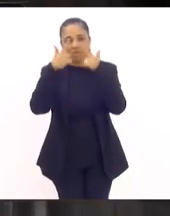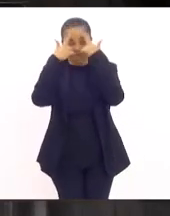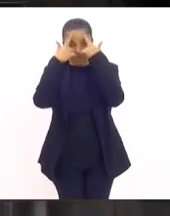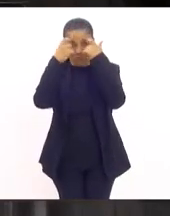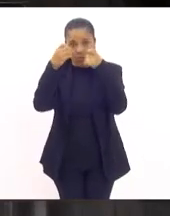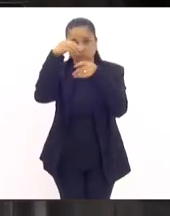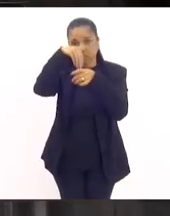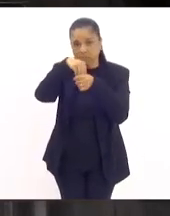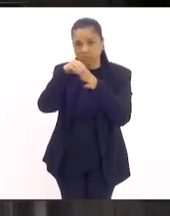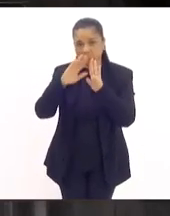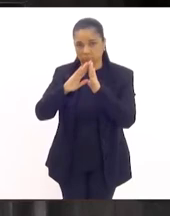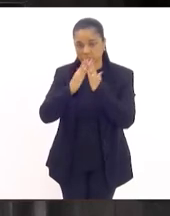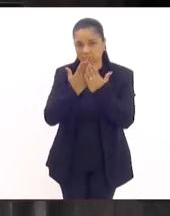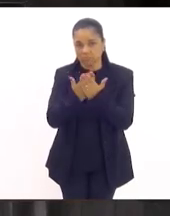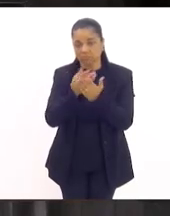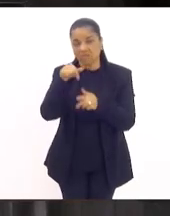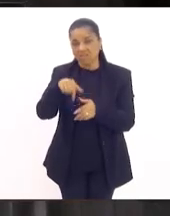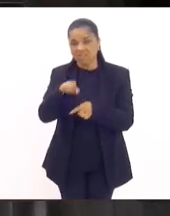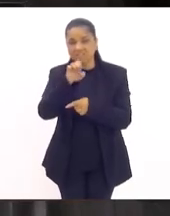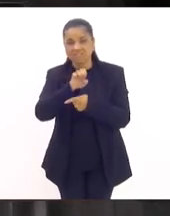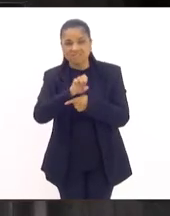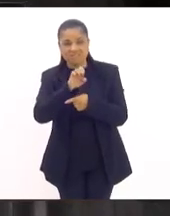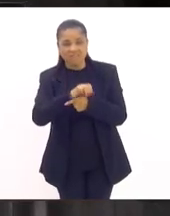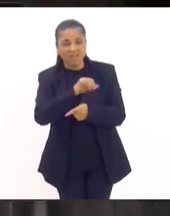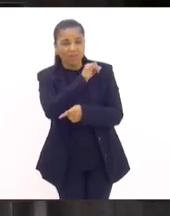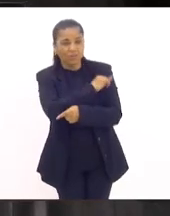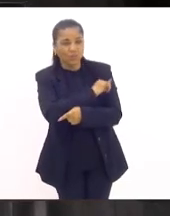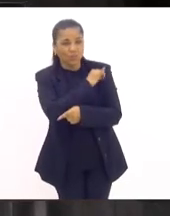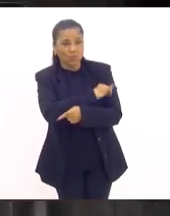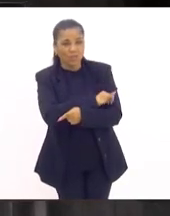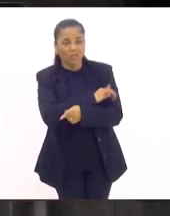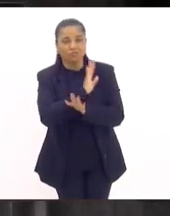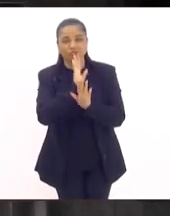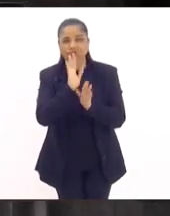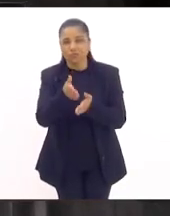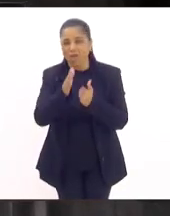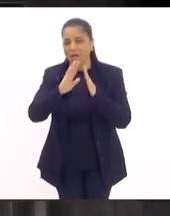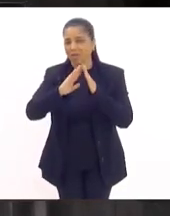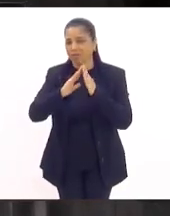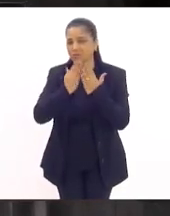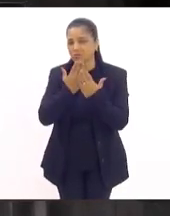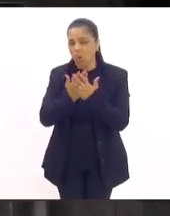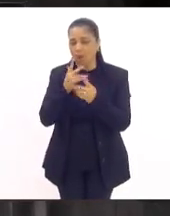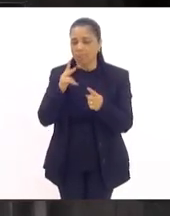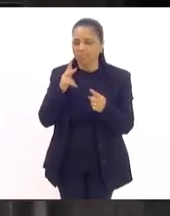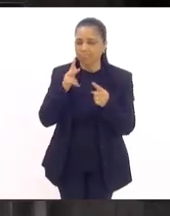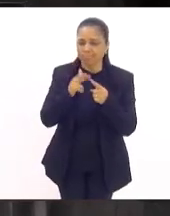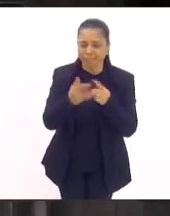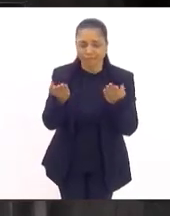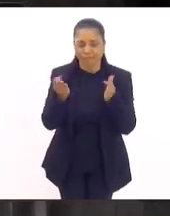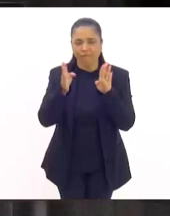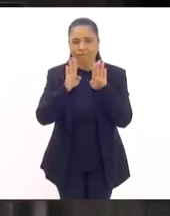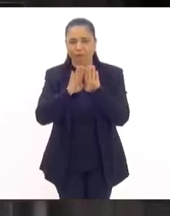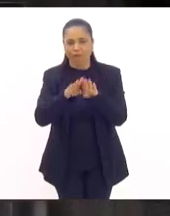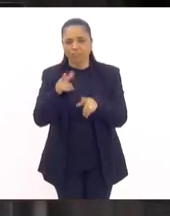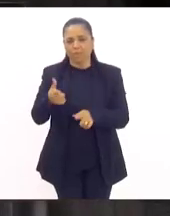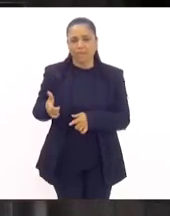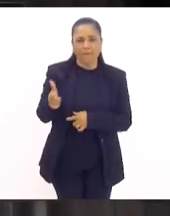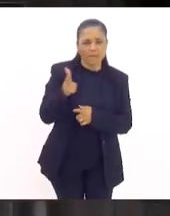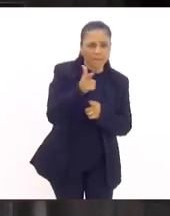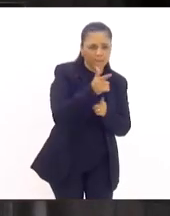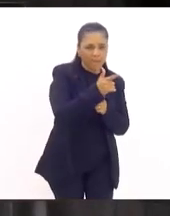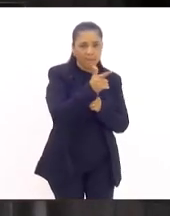escolas. Aqui no estado do Rio de Janeiro, a gente já convive há muito tempo com escolas que têm suas aulas interrompidas por tiroteios,